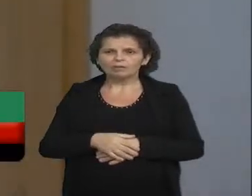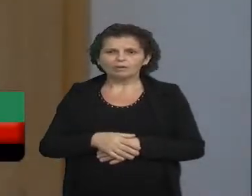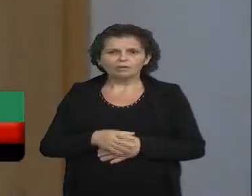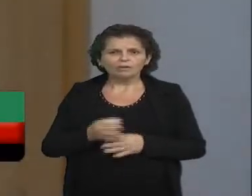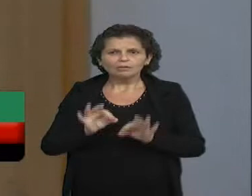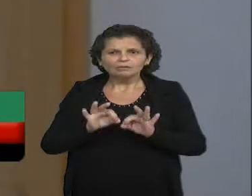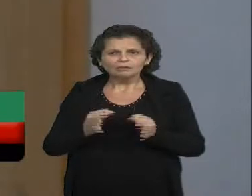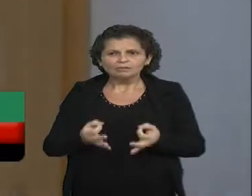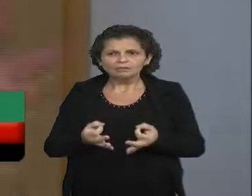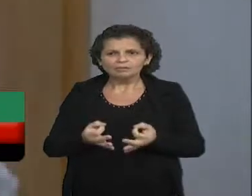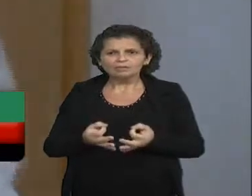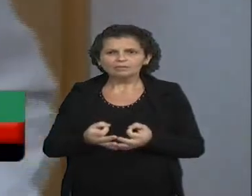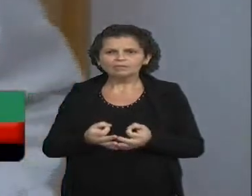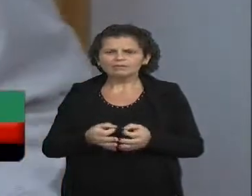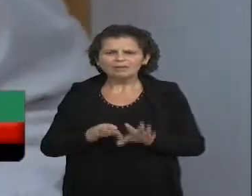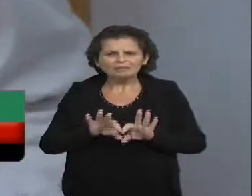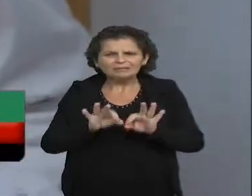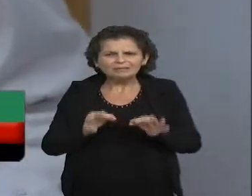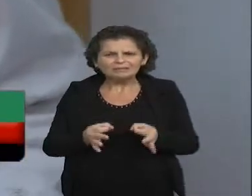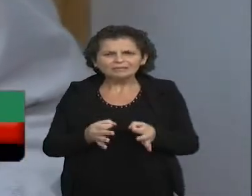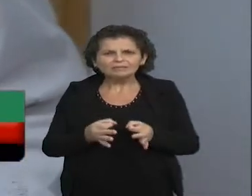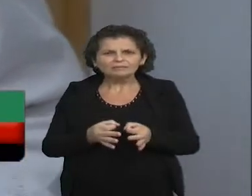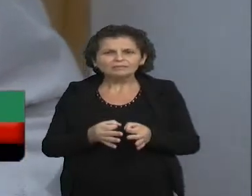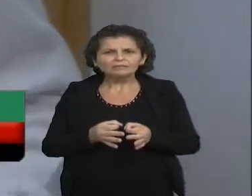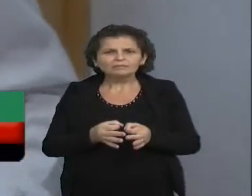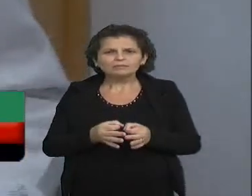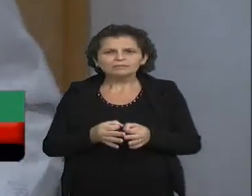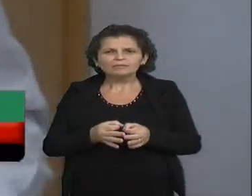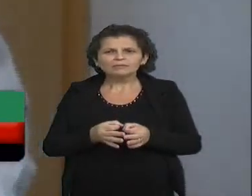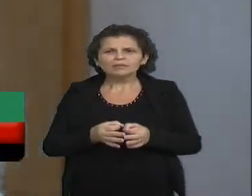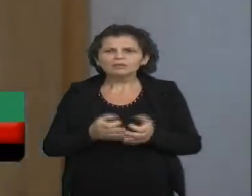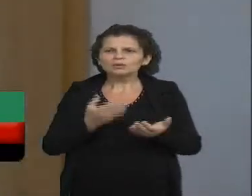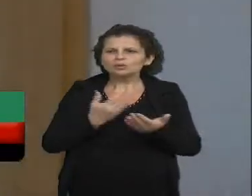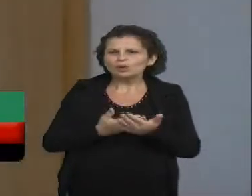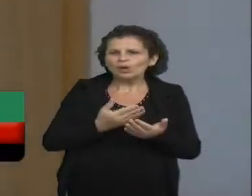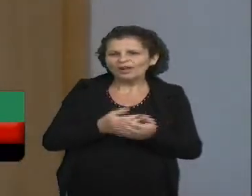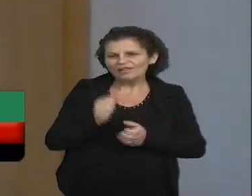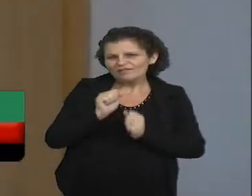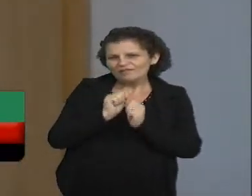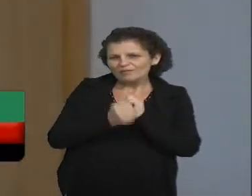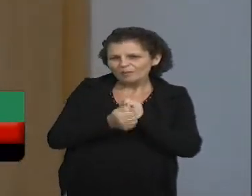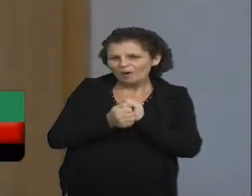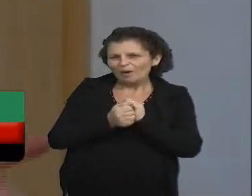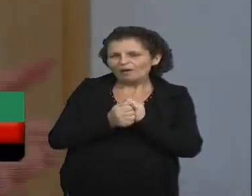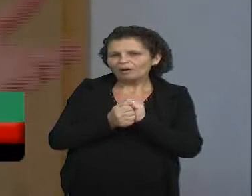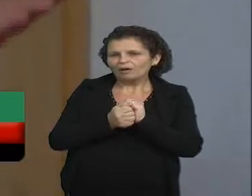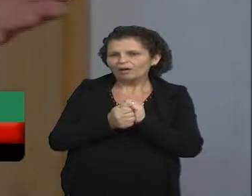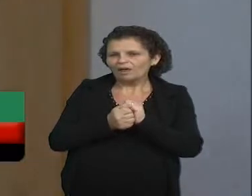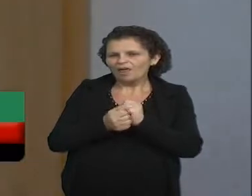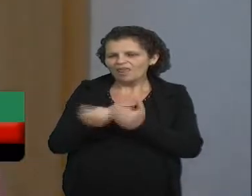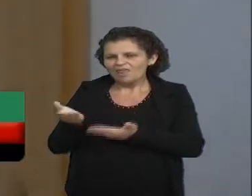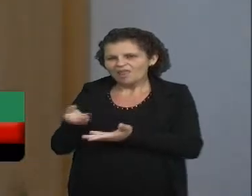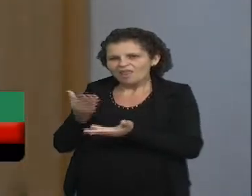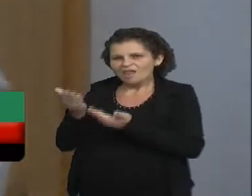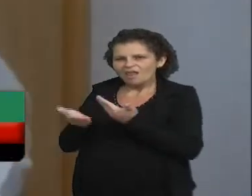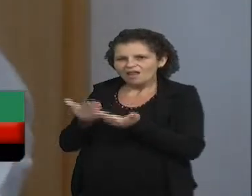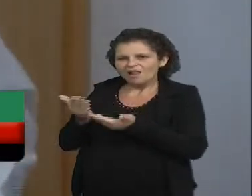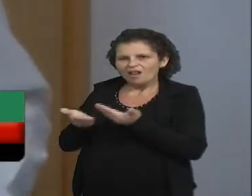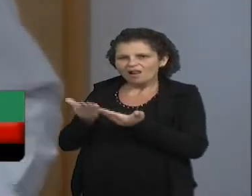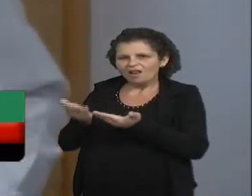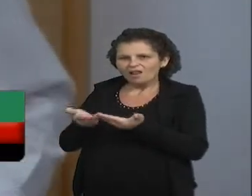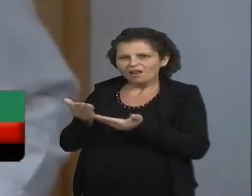falou aqui, a gente sabe de relatos, né, às vezes de escolinha de futebol, em que muitas vezes